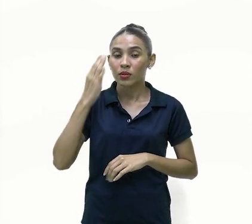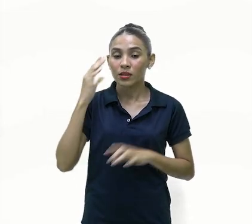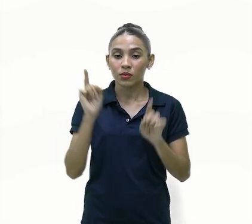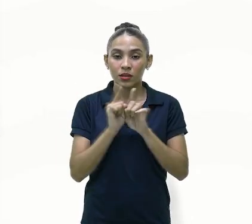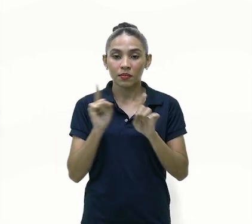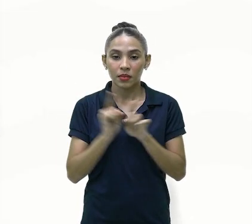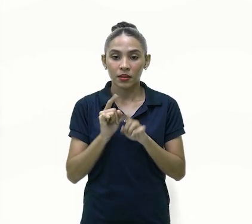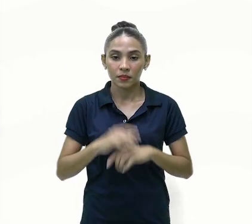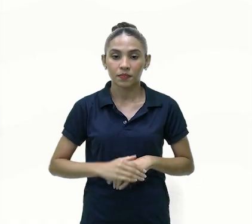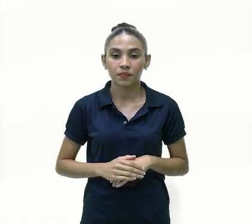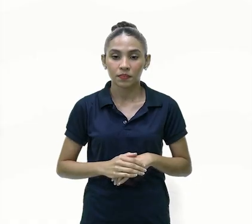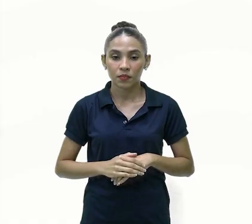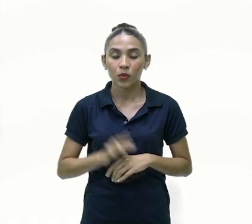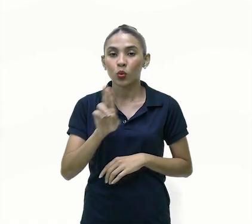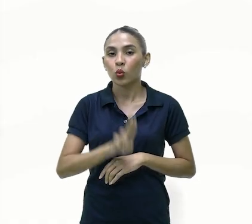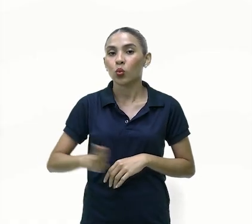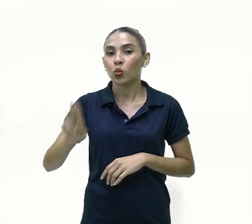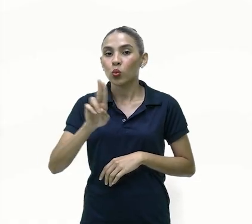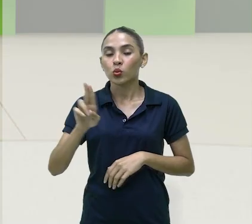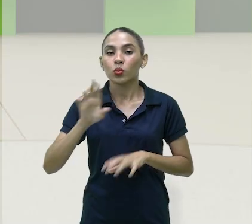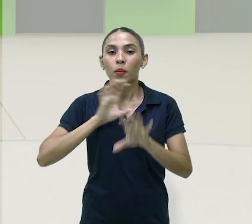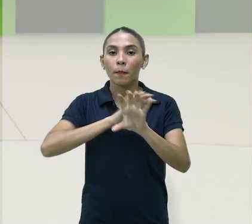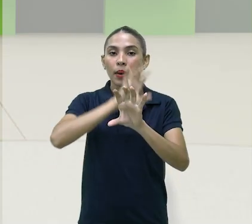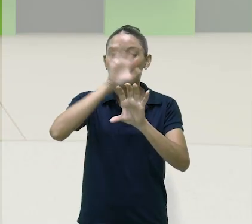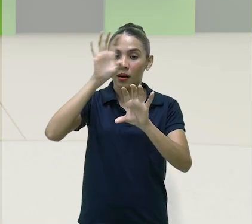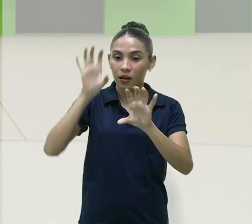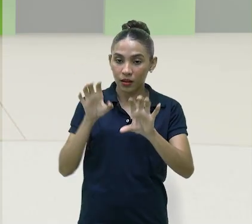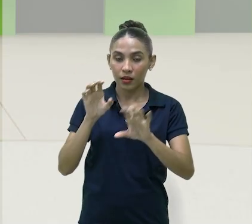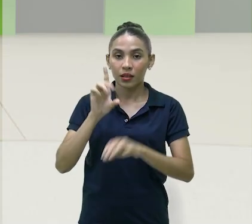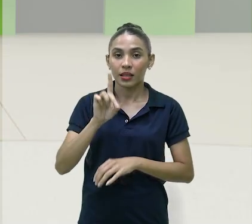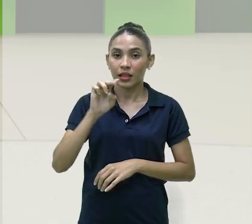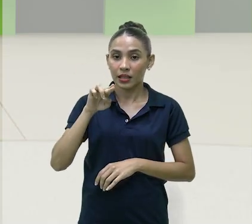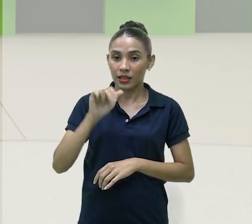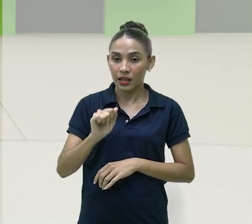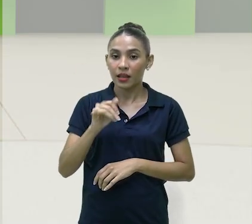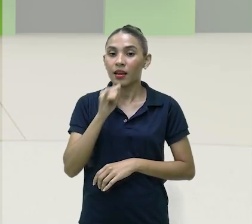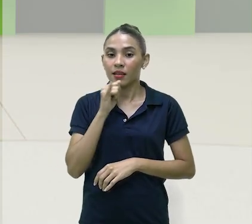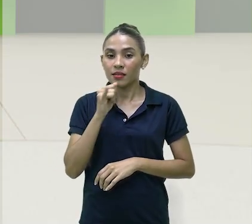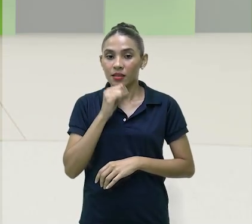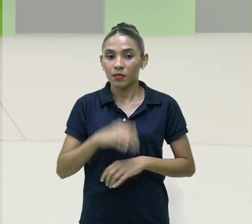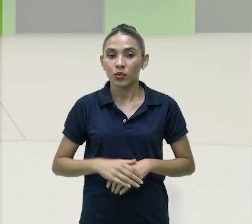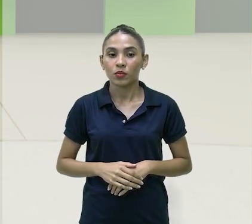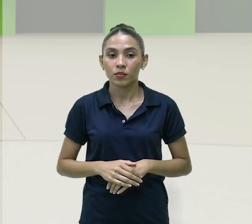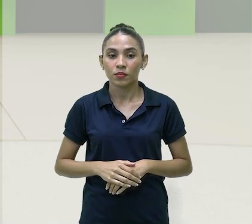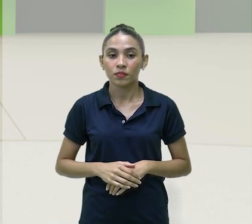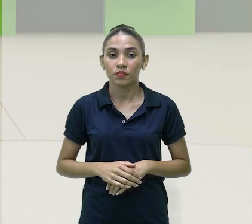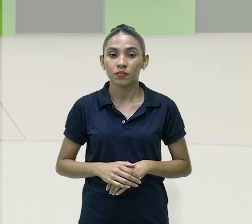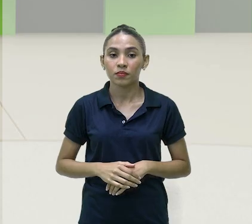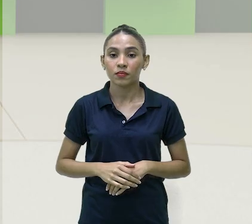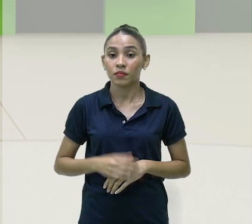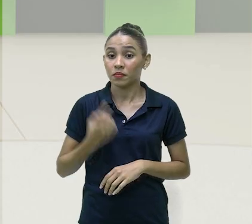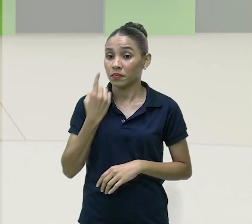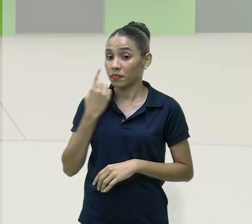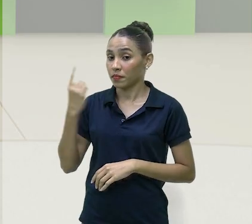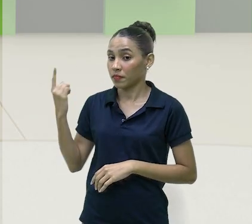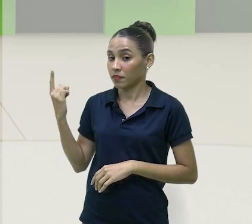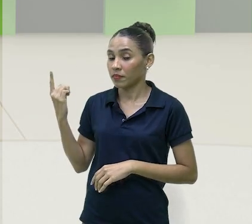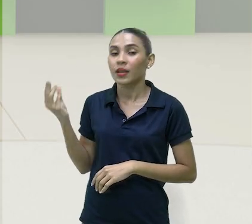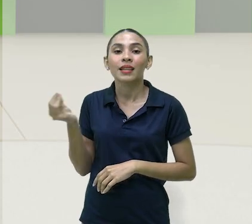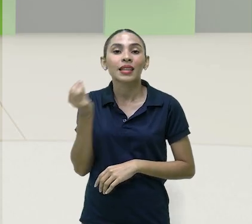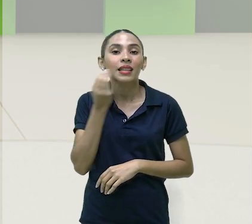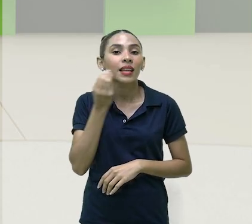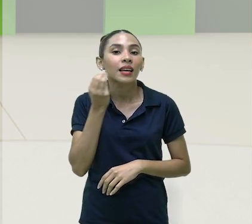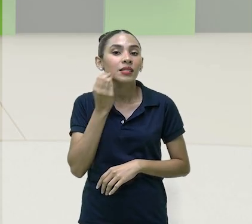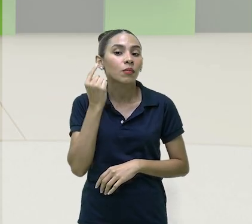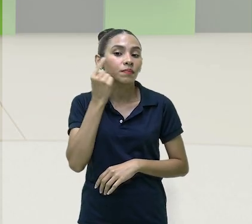aí, quando se faz uso de mapeamento do DNA, como, por exemplo, tira uma amostra do bebê, que é o teste da